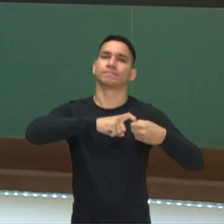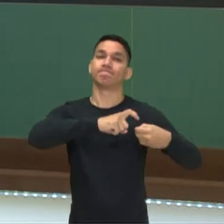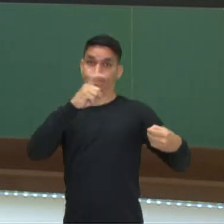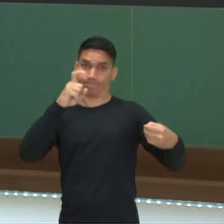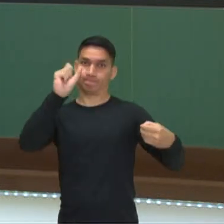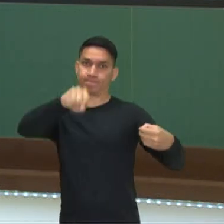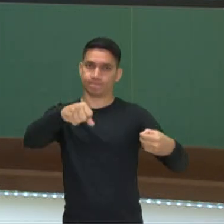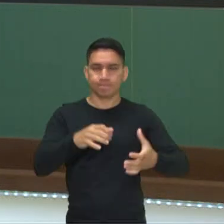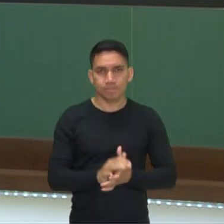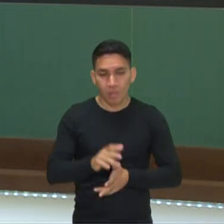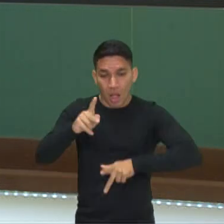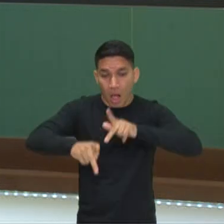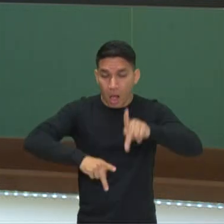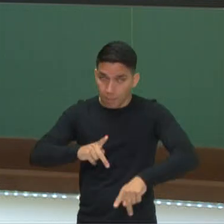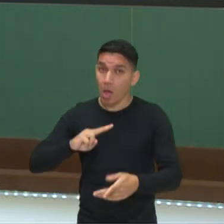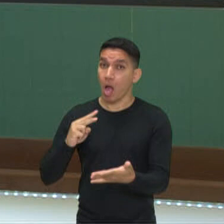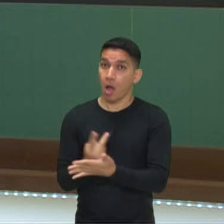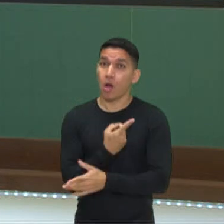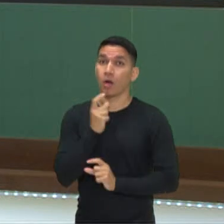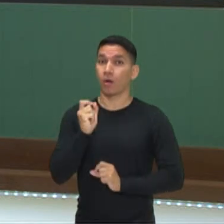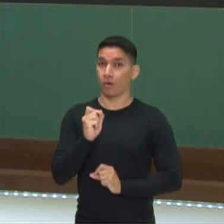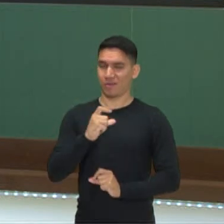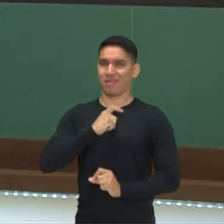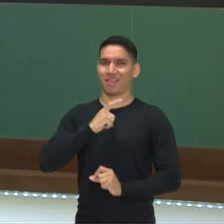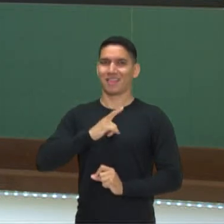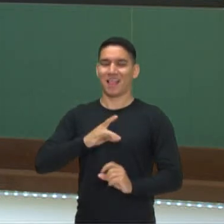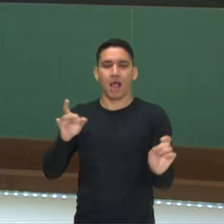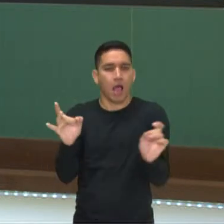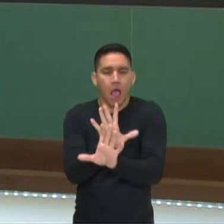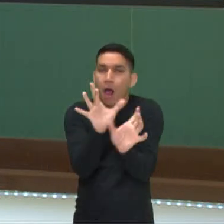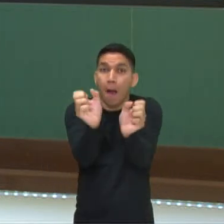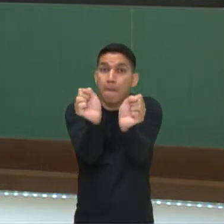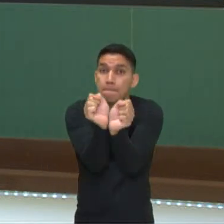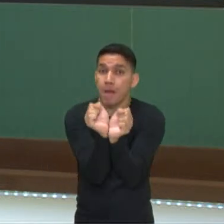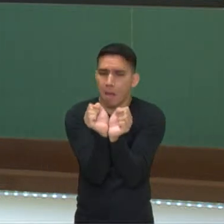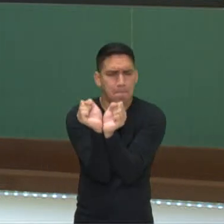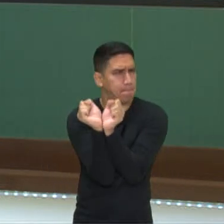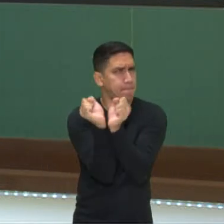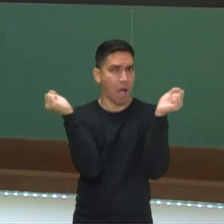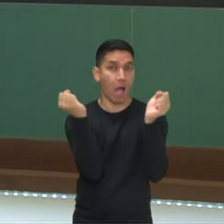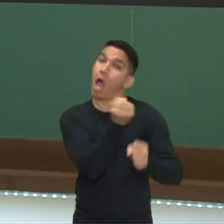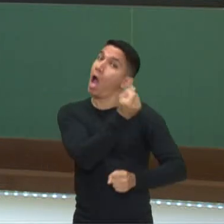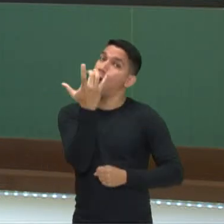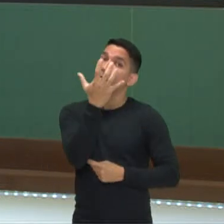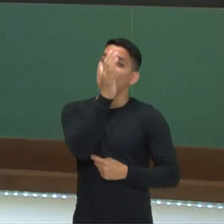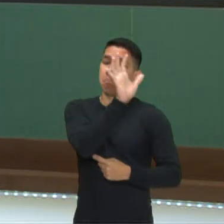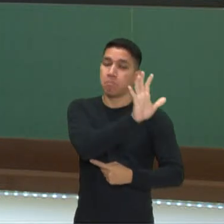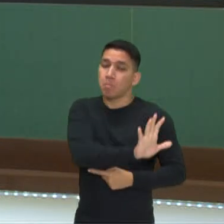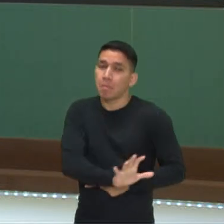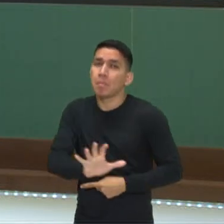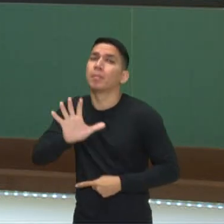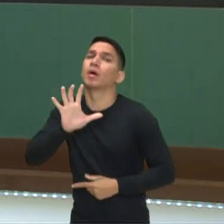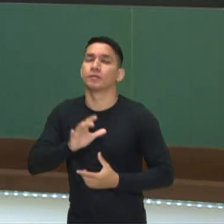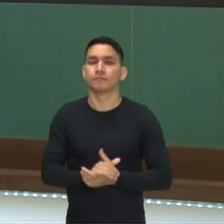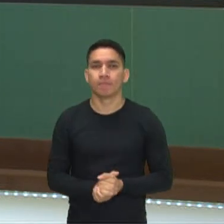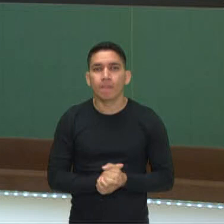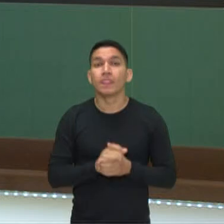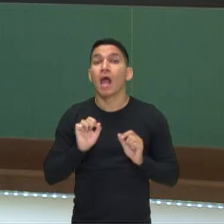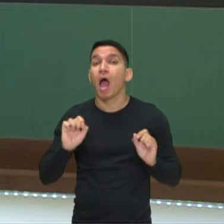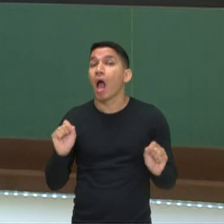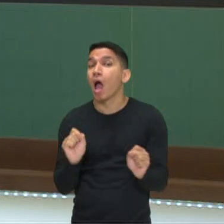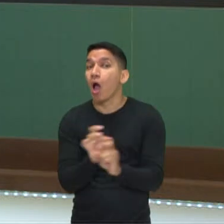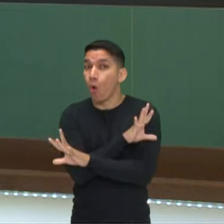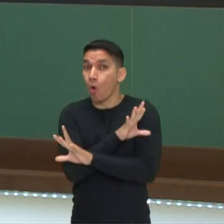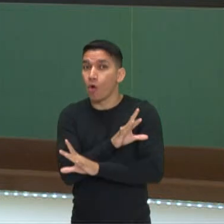né? Esses povos, aconteceu o fim da escravidão em algumas regiões, aconteceu o fim